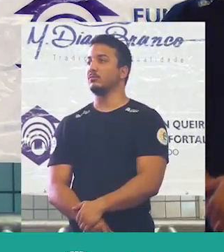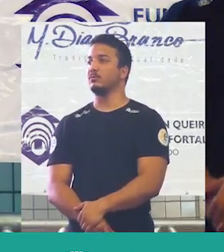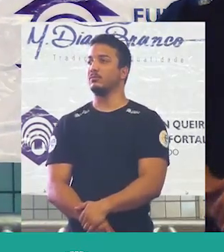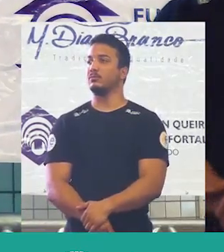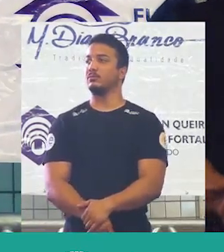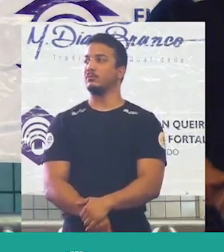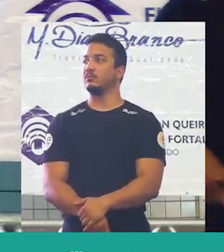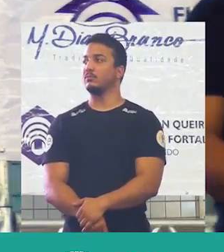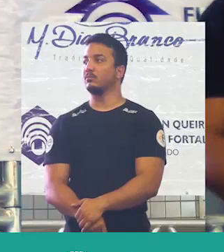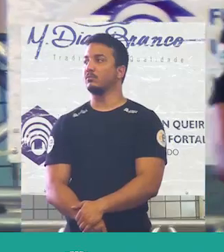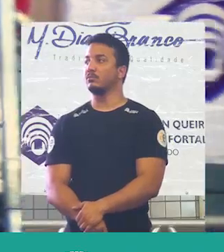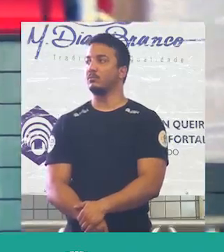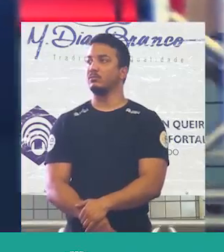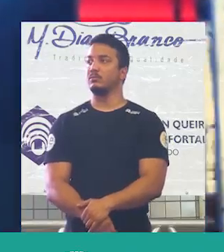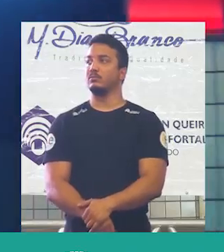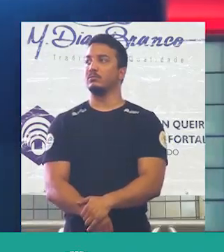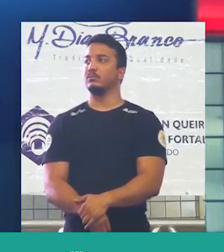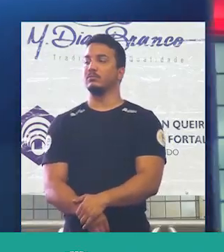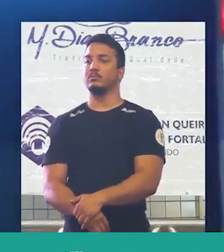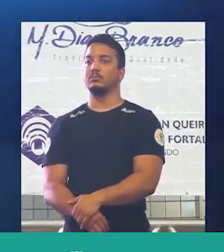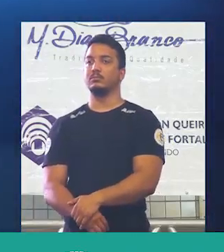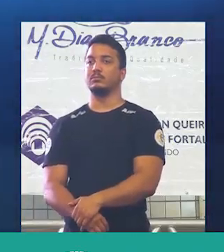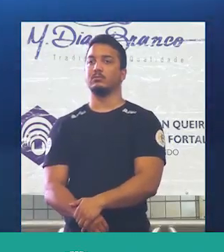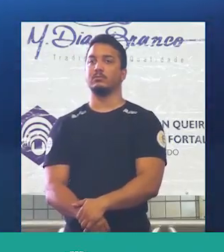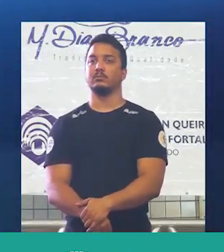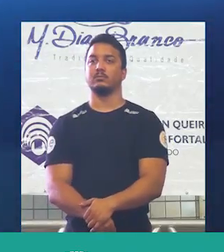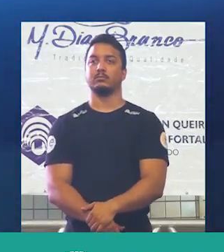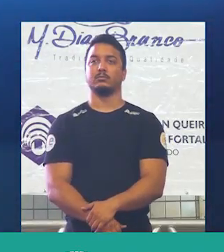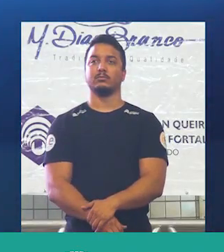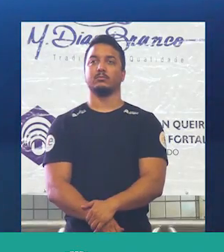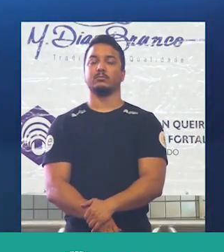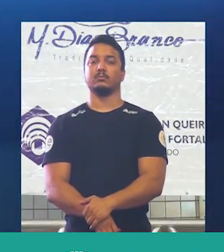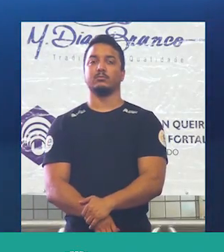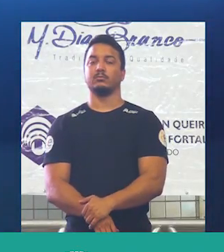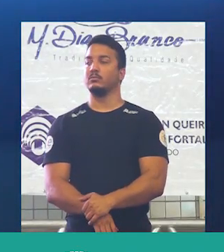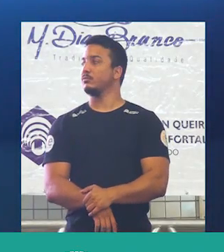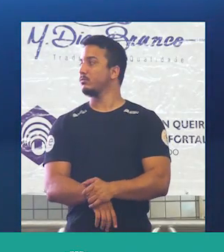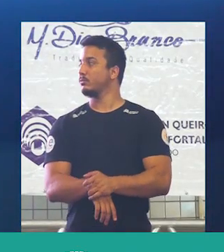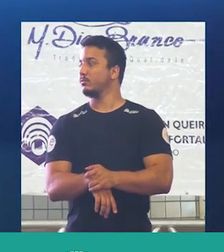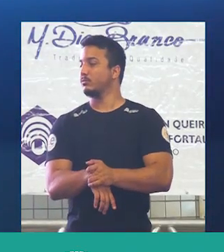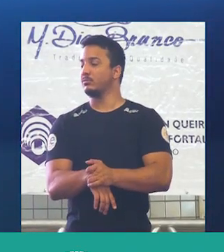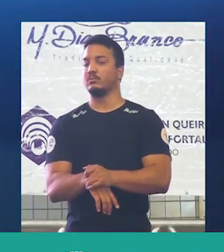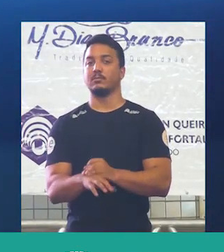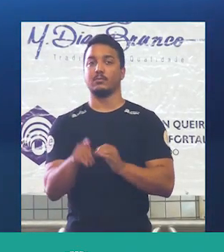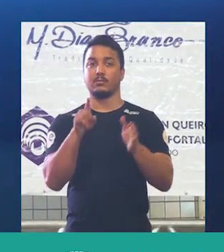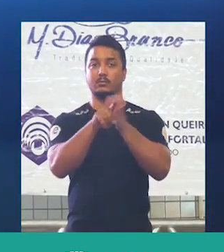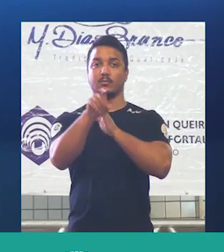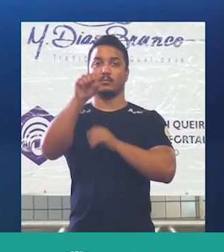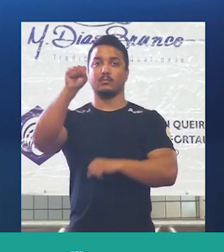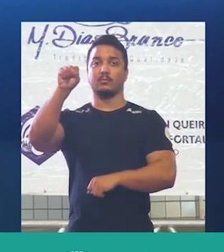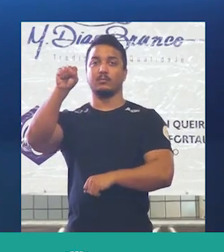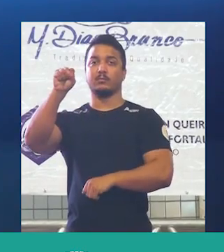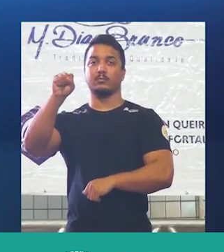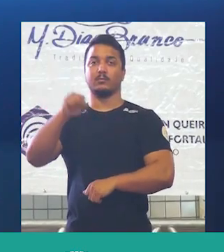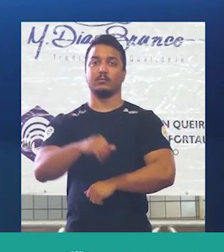Massa. Tenho 8 minutos. Estou bem. Pessoal, a 8ª